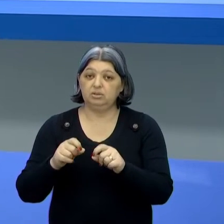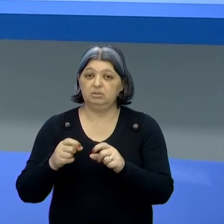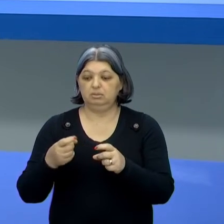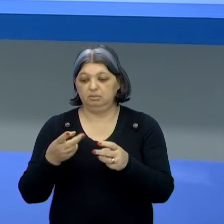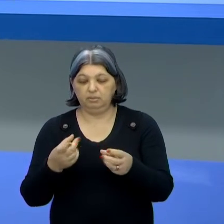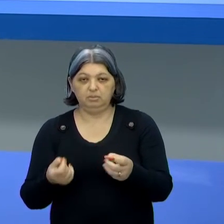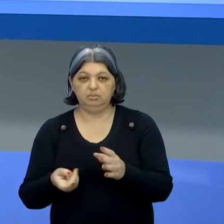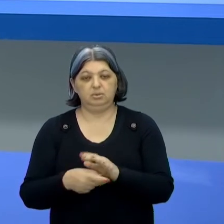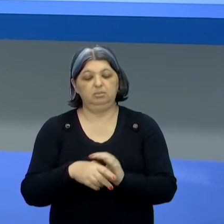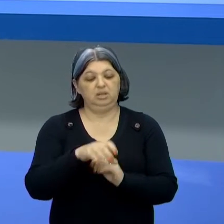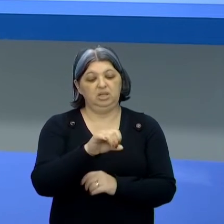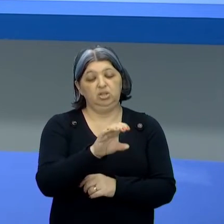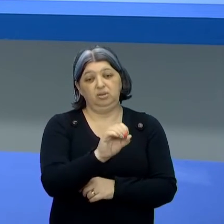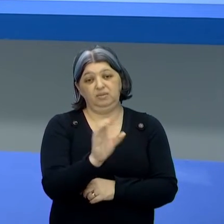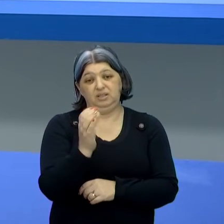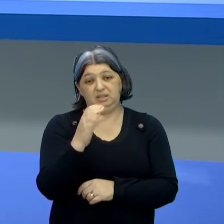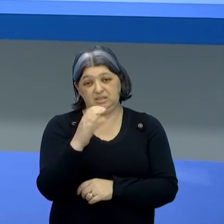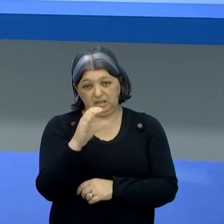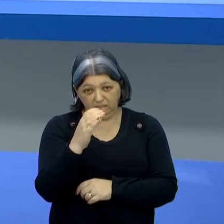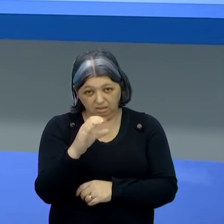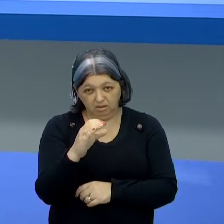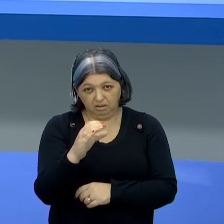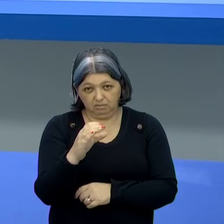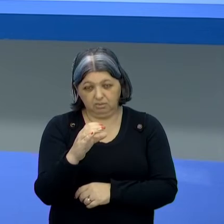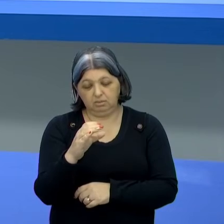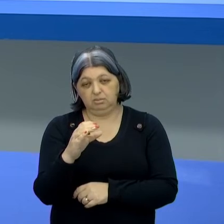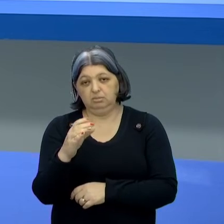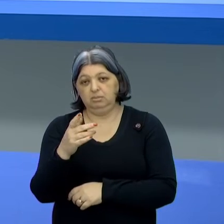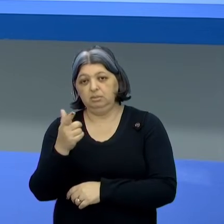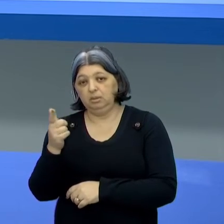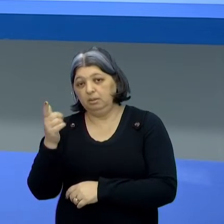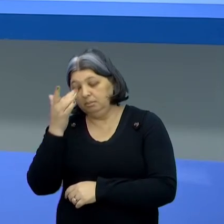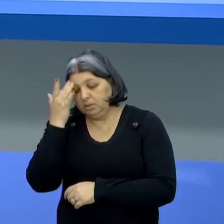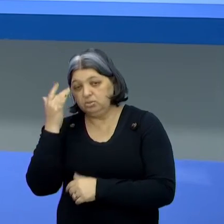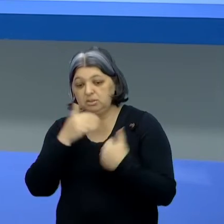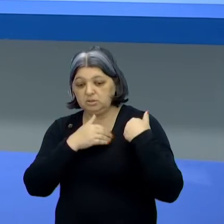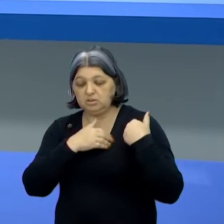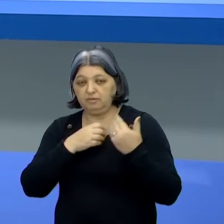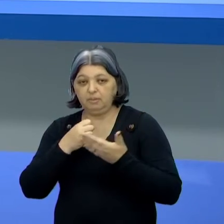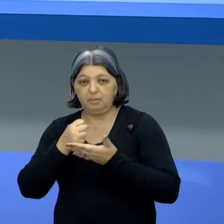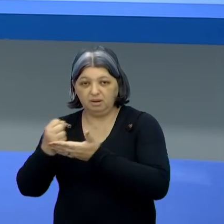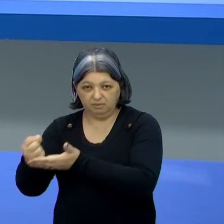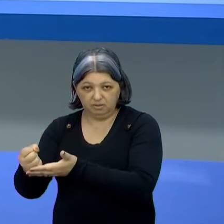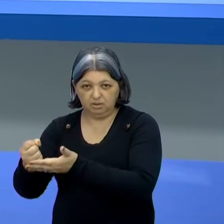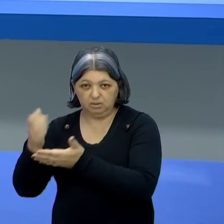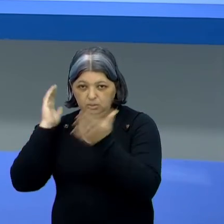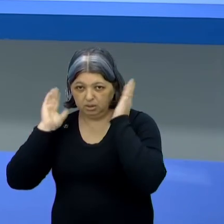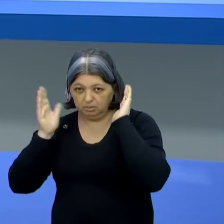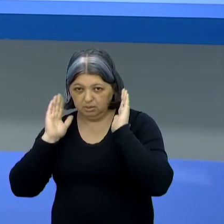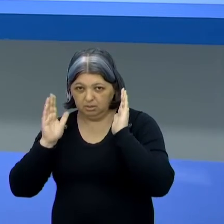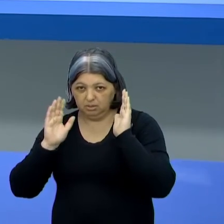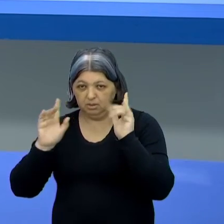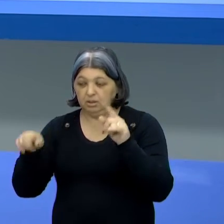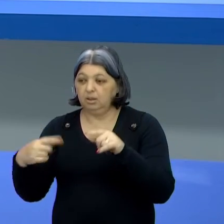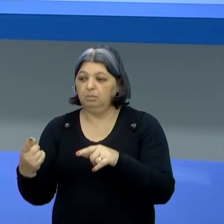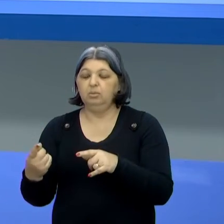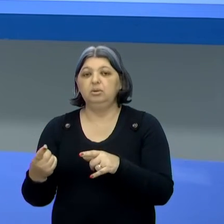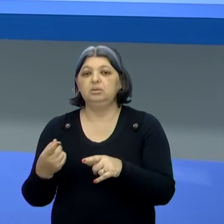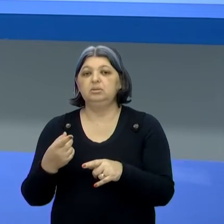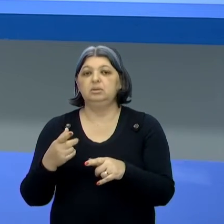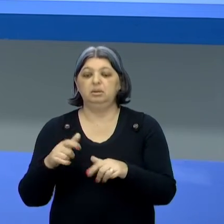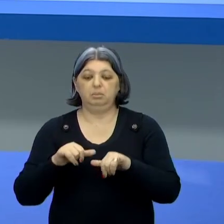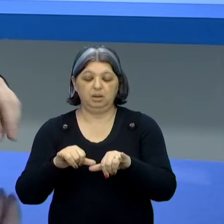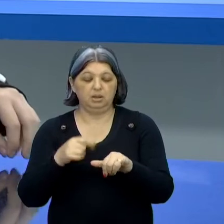sei lá, 90 centavos para o atravessador, né? E chegou na sua mão a R$7. Você fala, meu Deus,